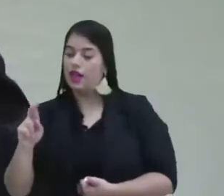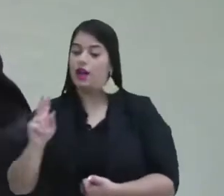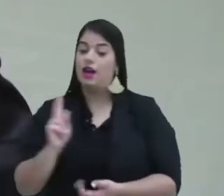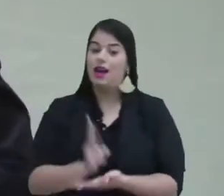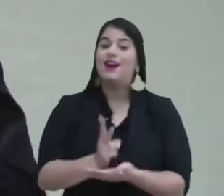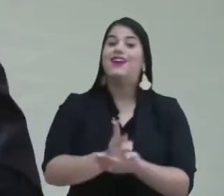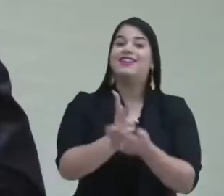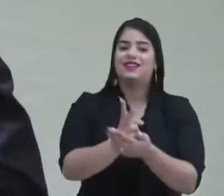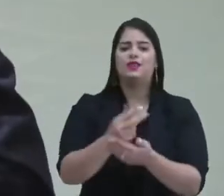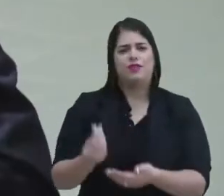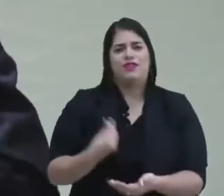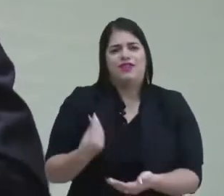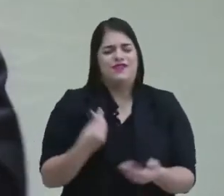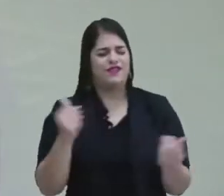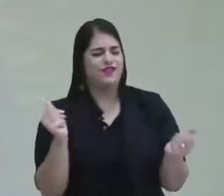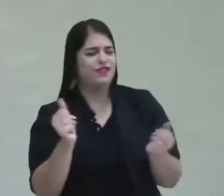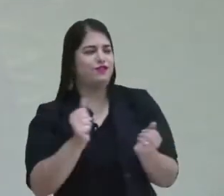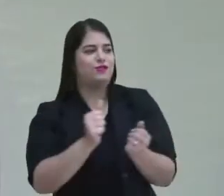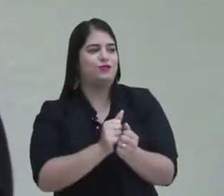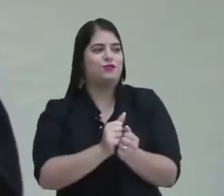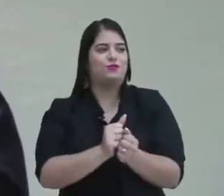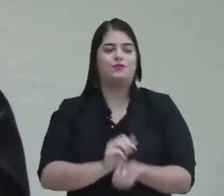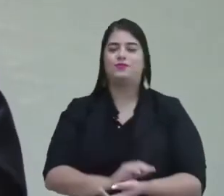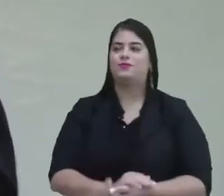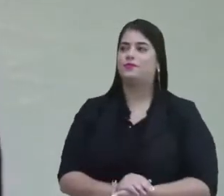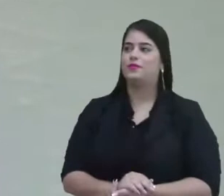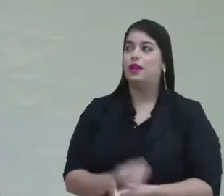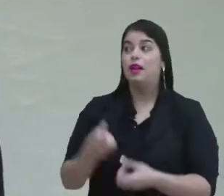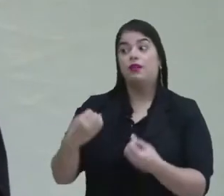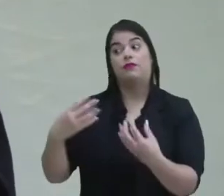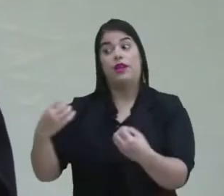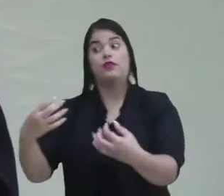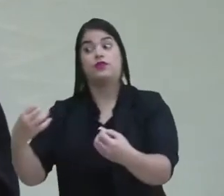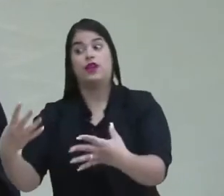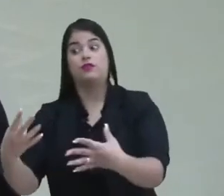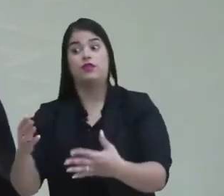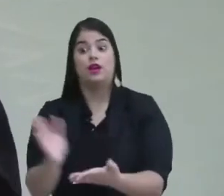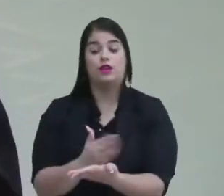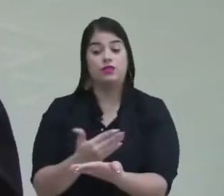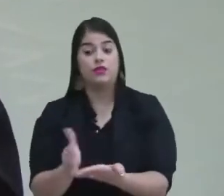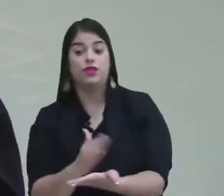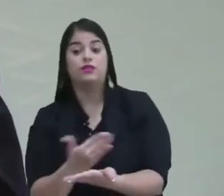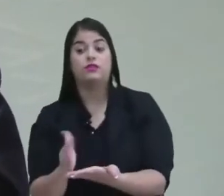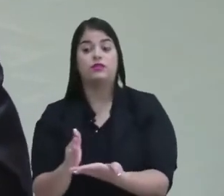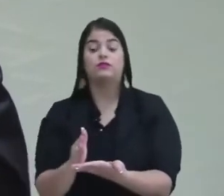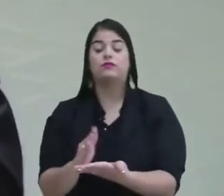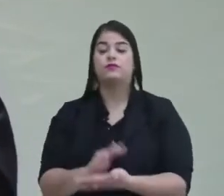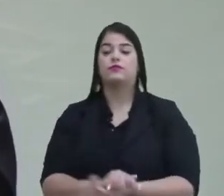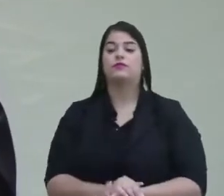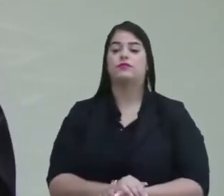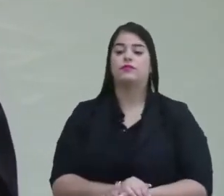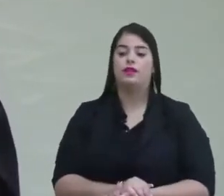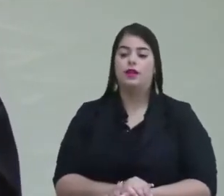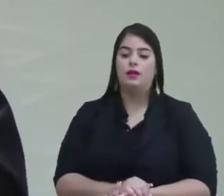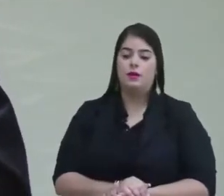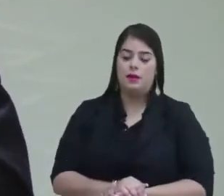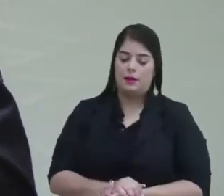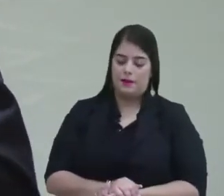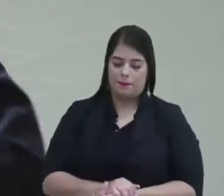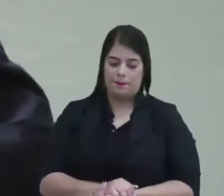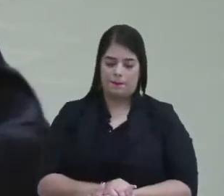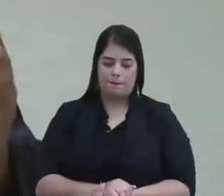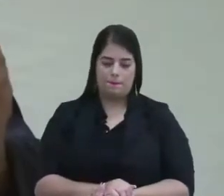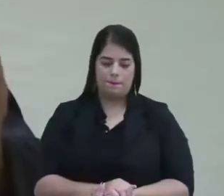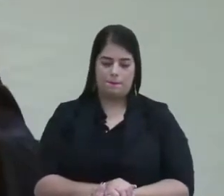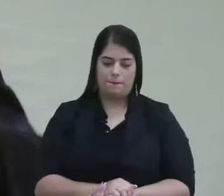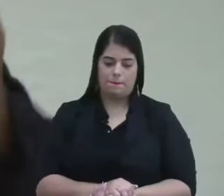esse convívio. Só quando viajaram e saíram daqui, aí os laços